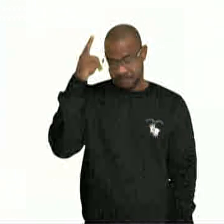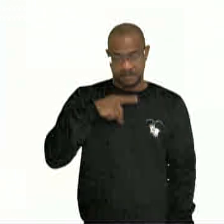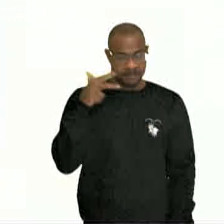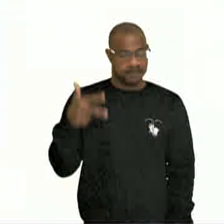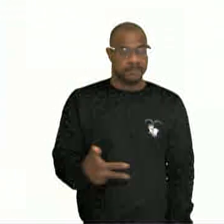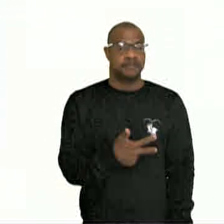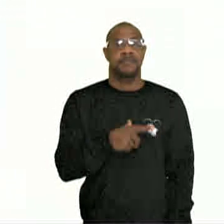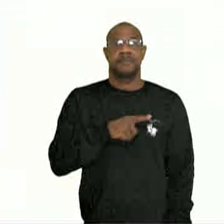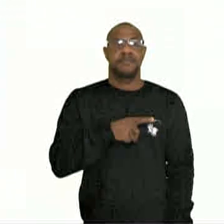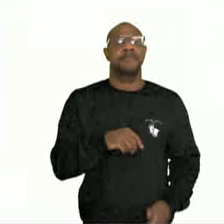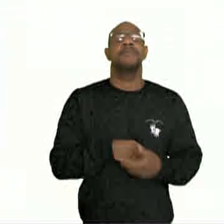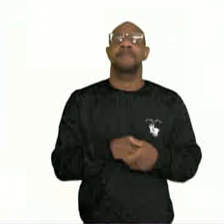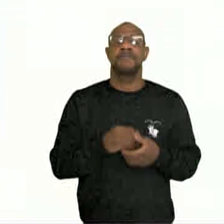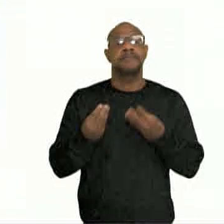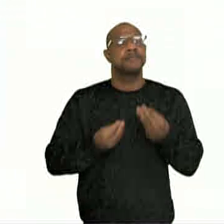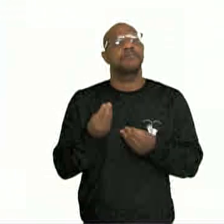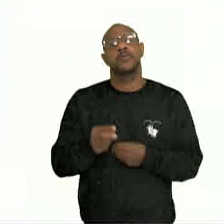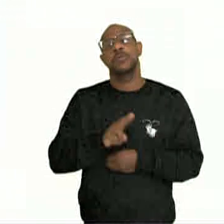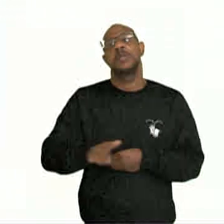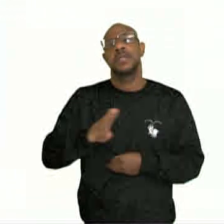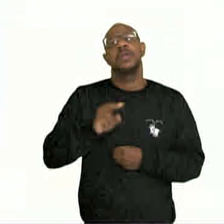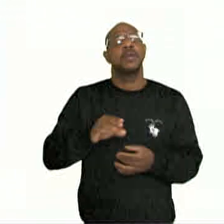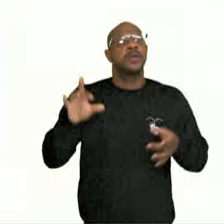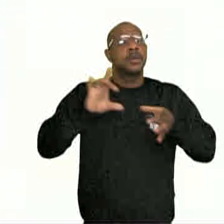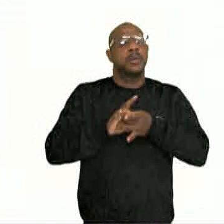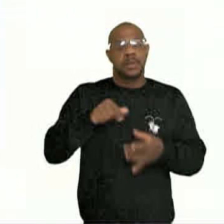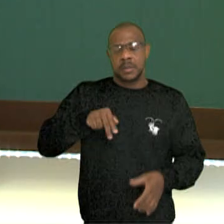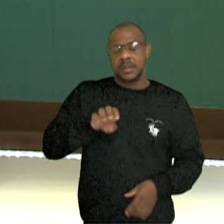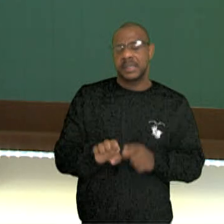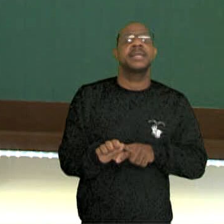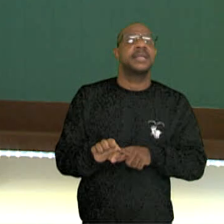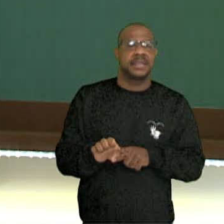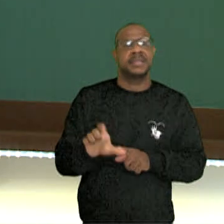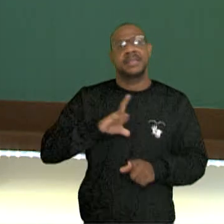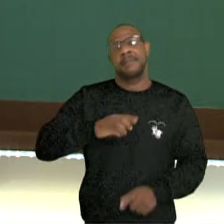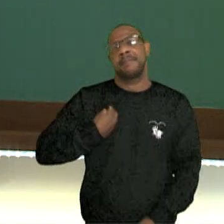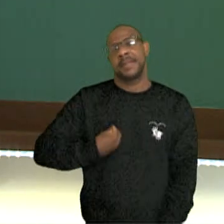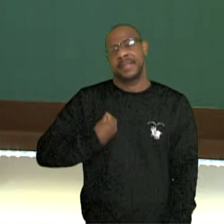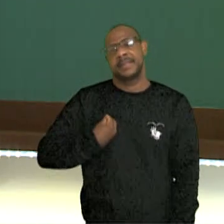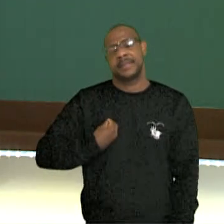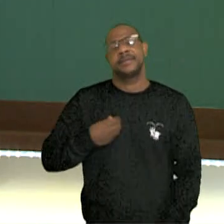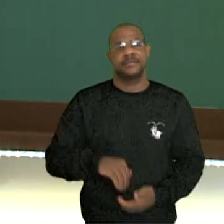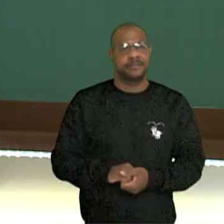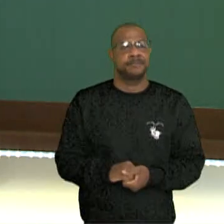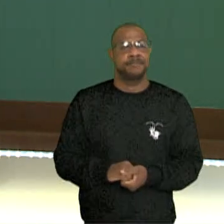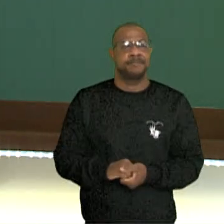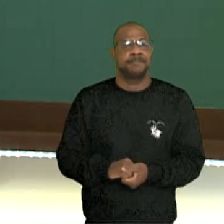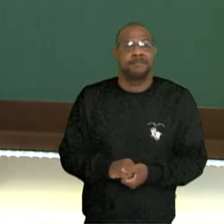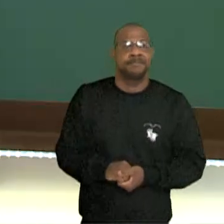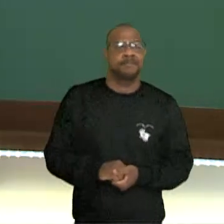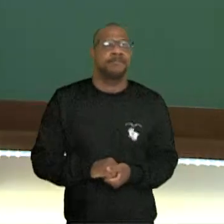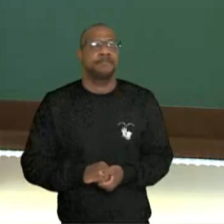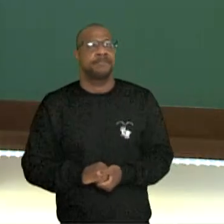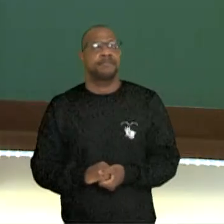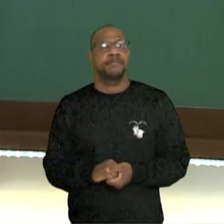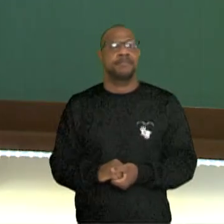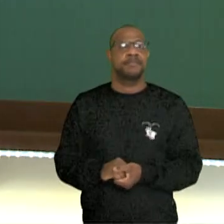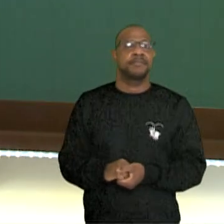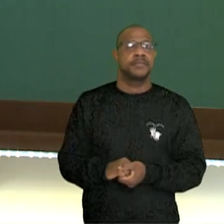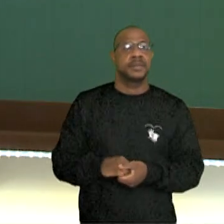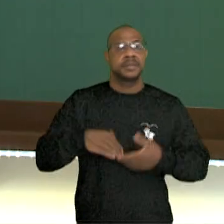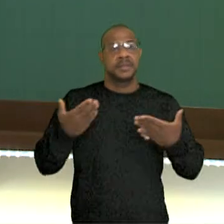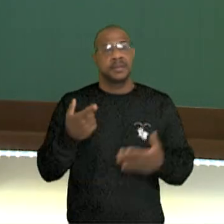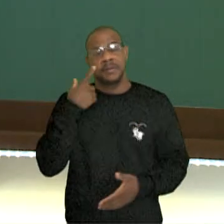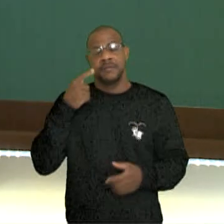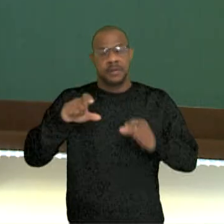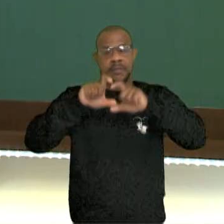né? E a utilização da conjunção que é muito presente neste caso, certo? Veja